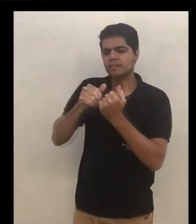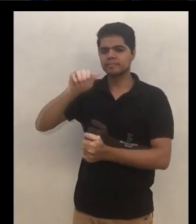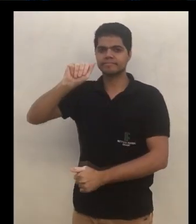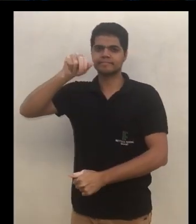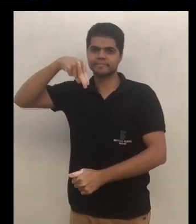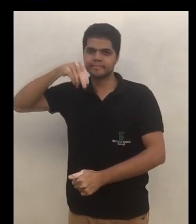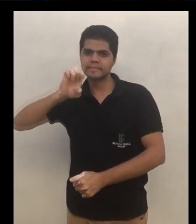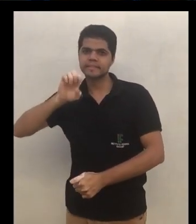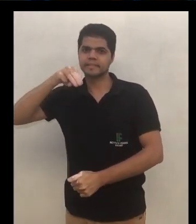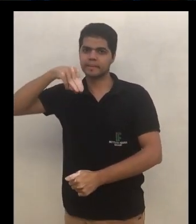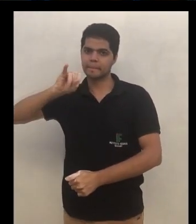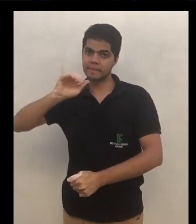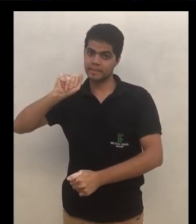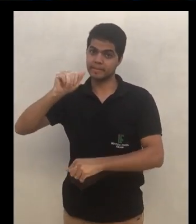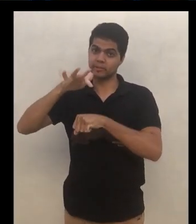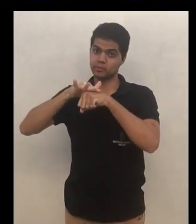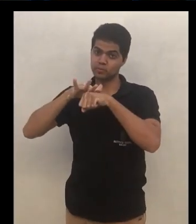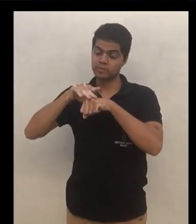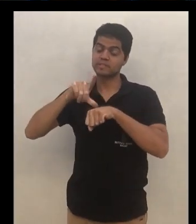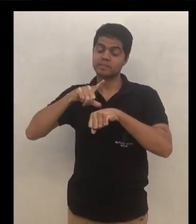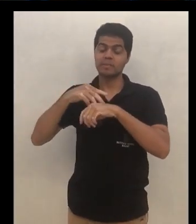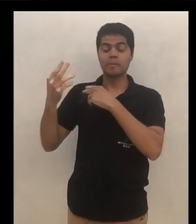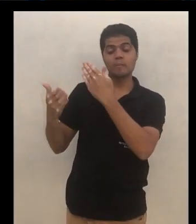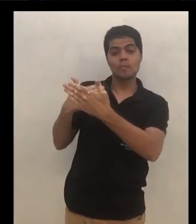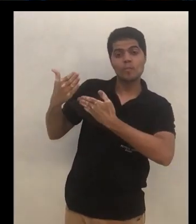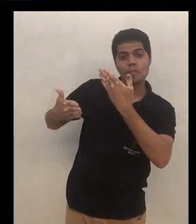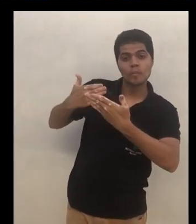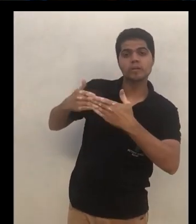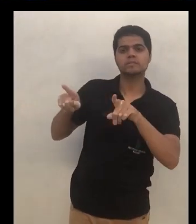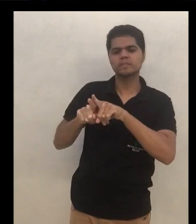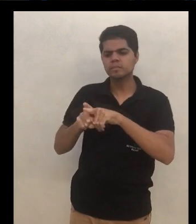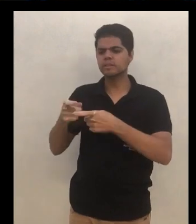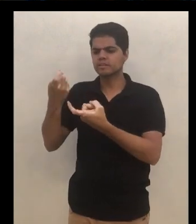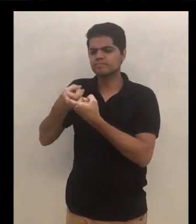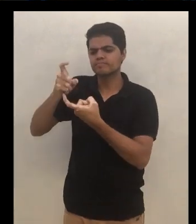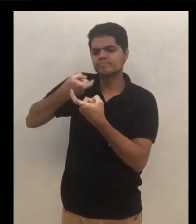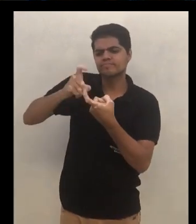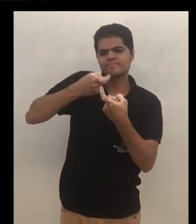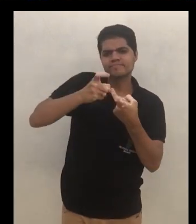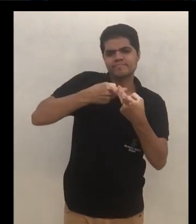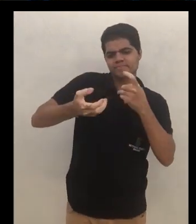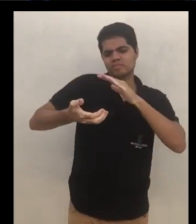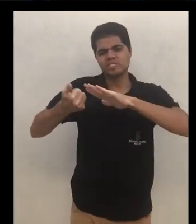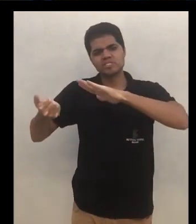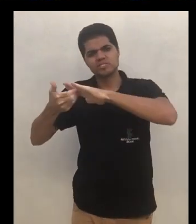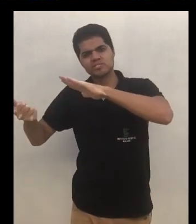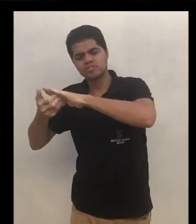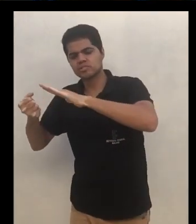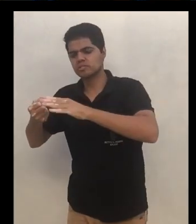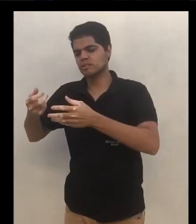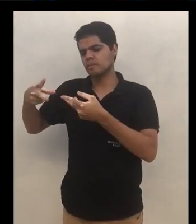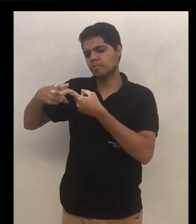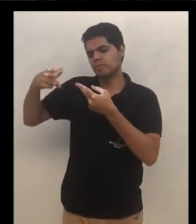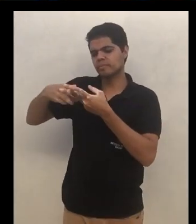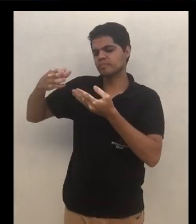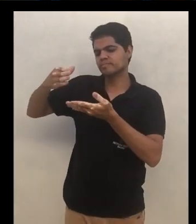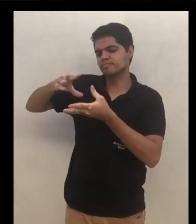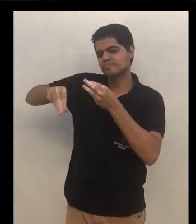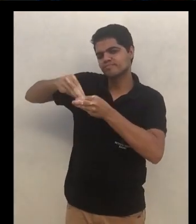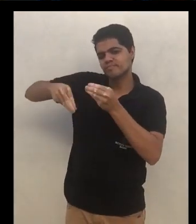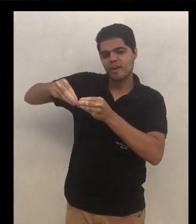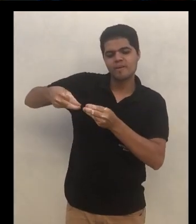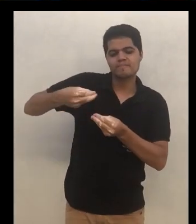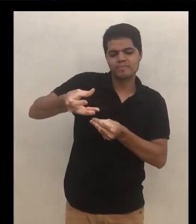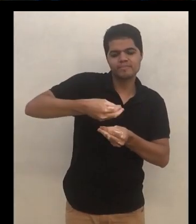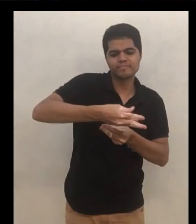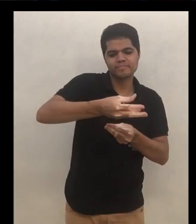são os espinhos, porém você pode cortar e colocar para o animal. De preferência secar para utilizar dentro da ração,